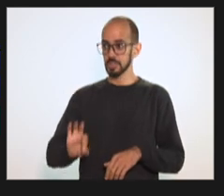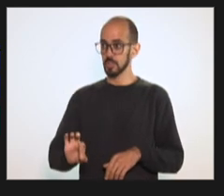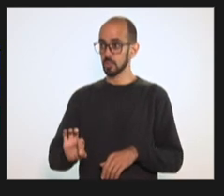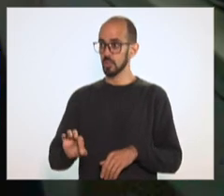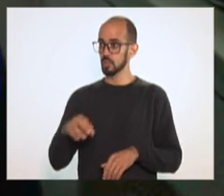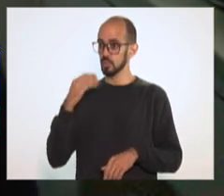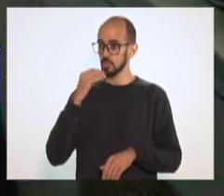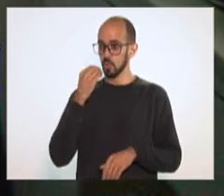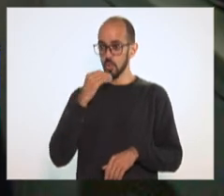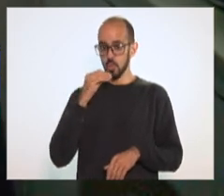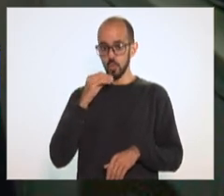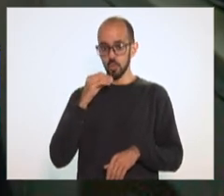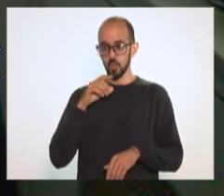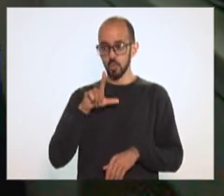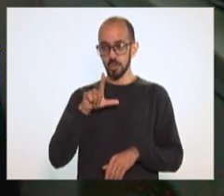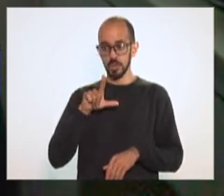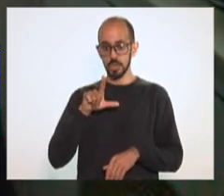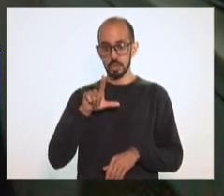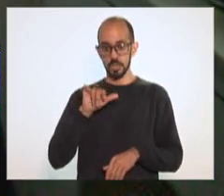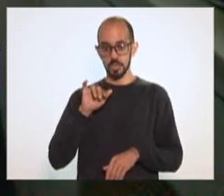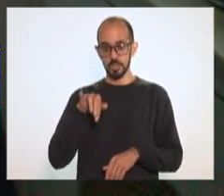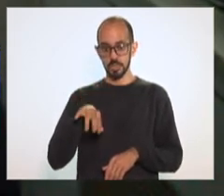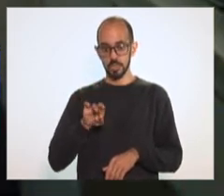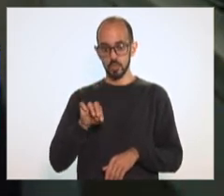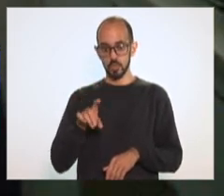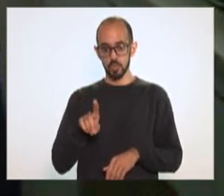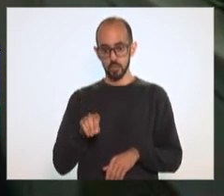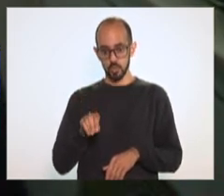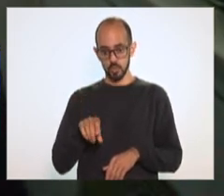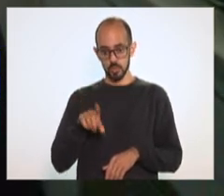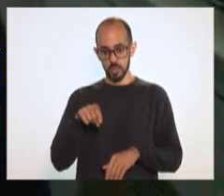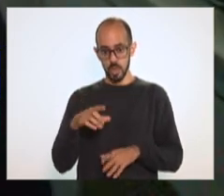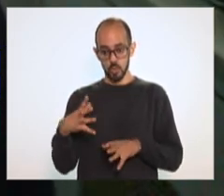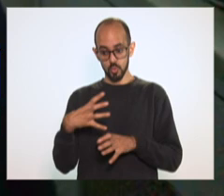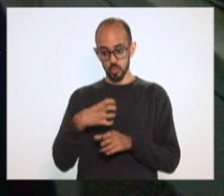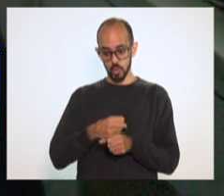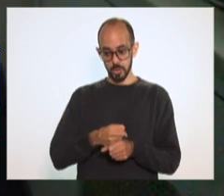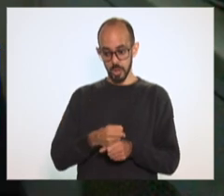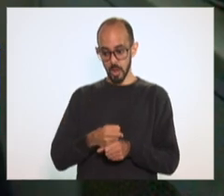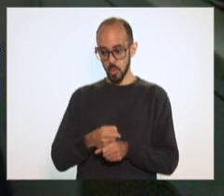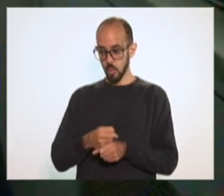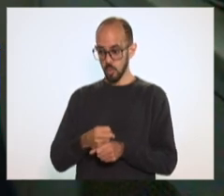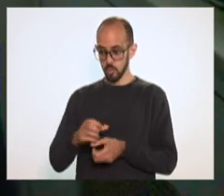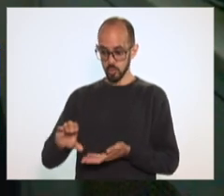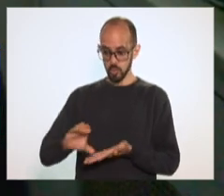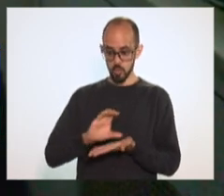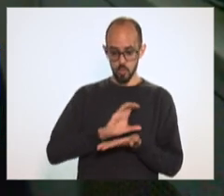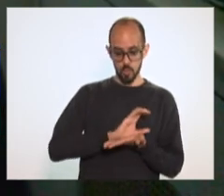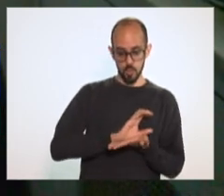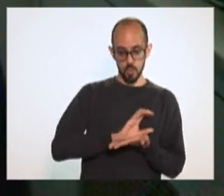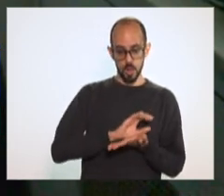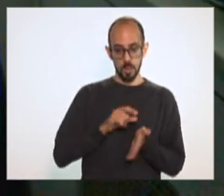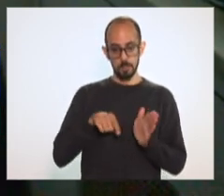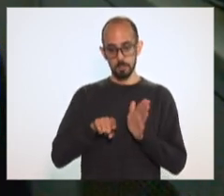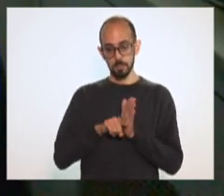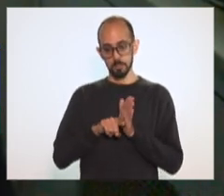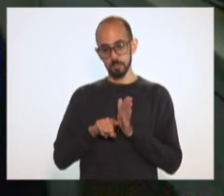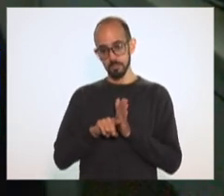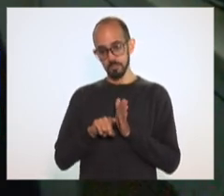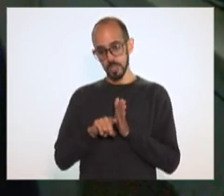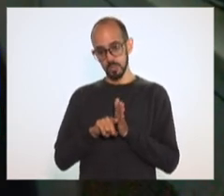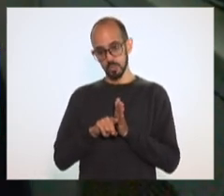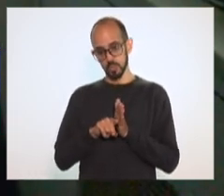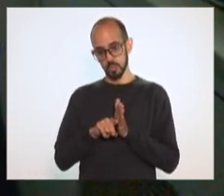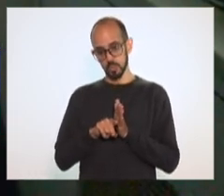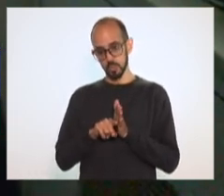lucro líquido é o total é o total arrecadado subtraído do